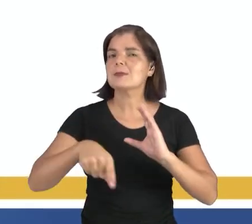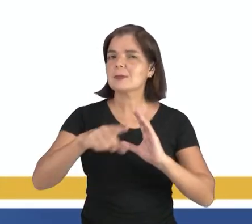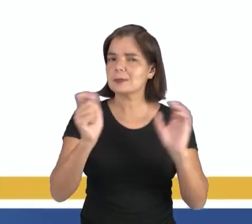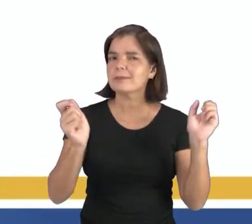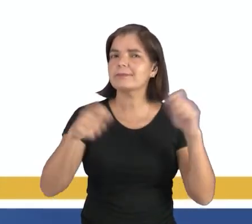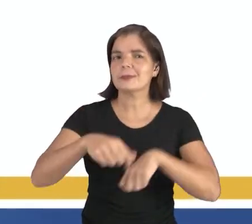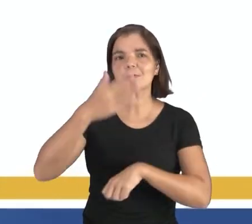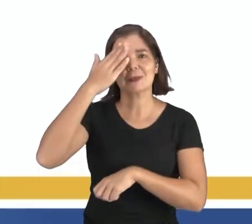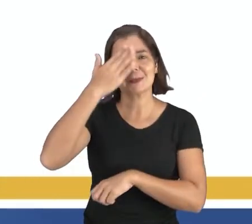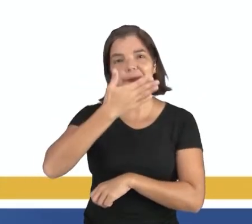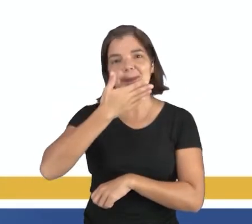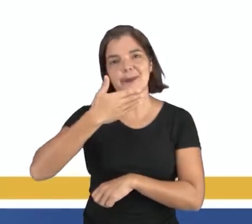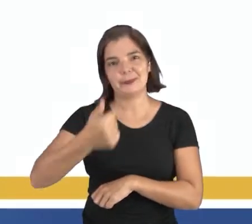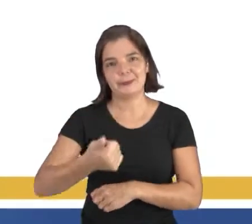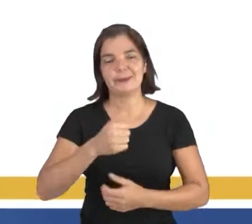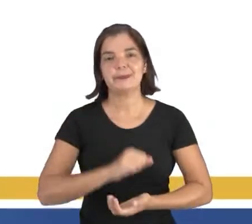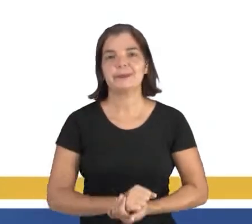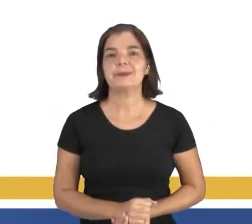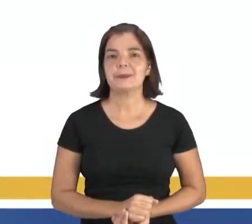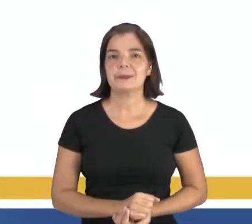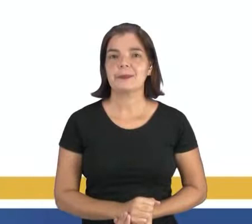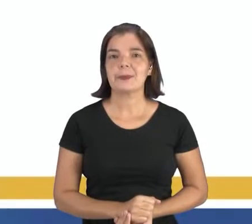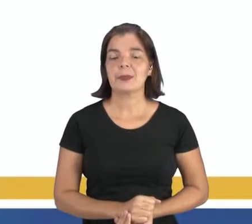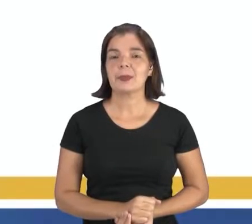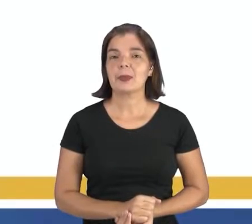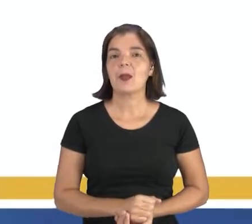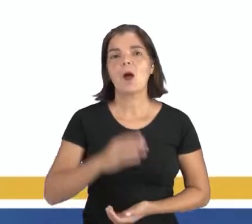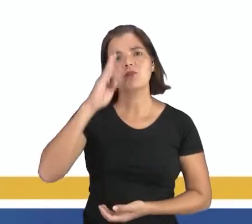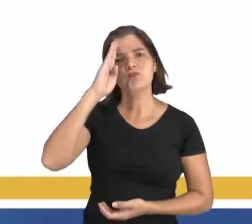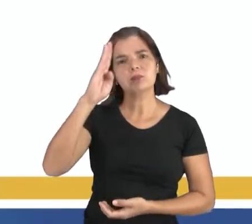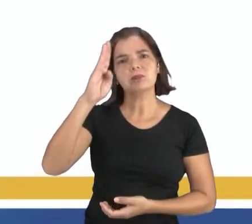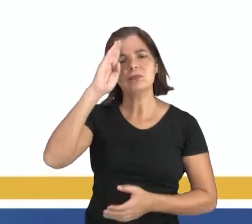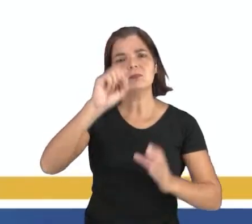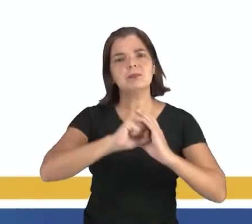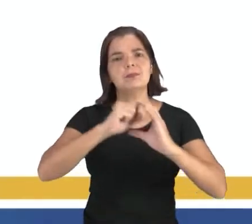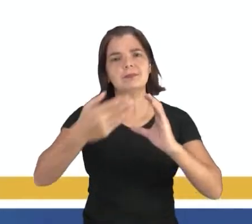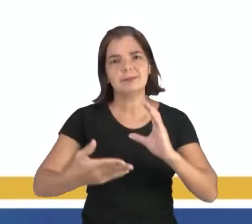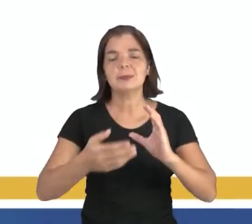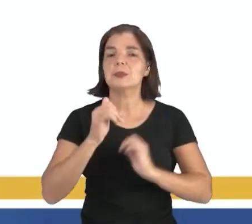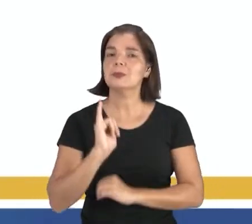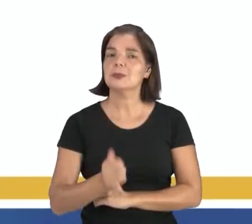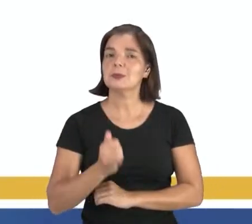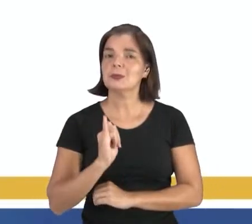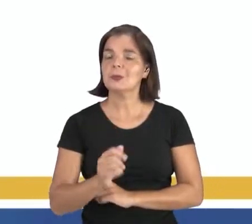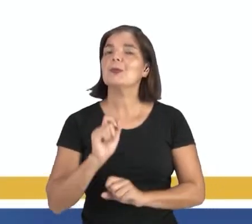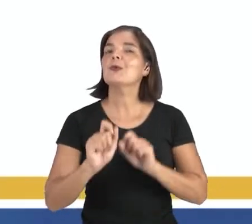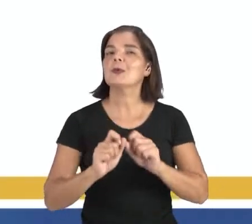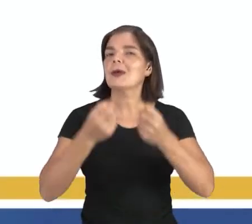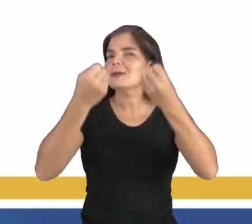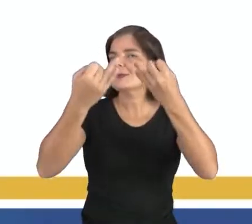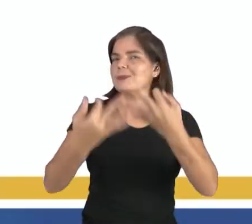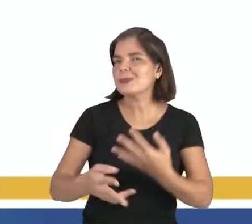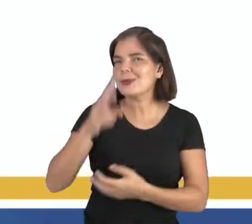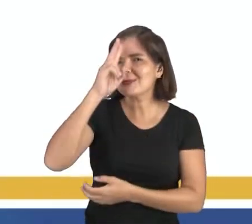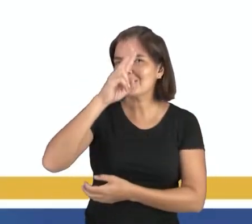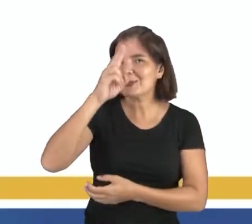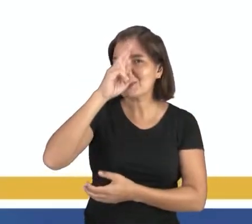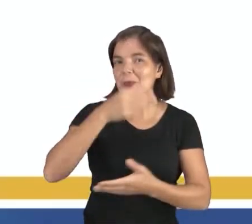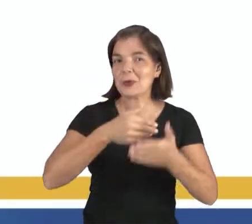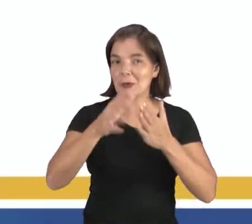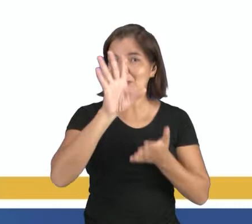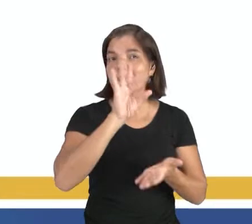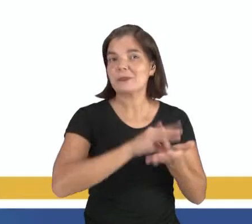possamos entender melhor. A principal característica de uma narração é contar uma história, seja